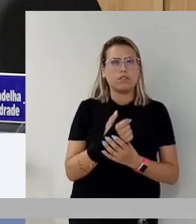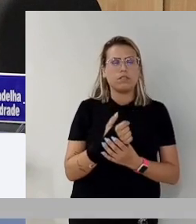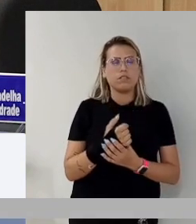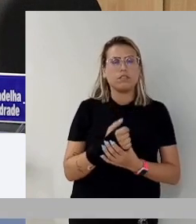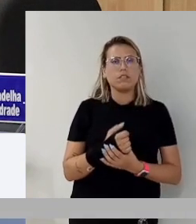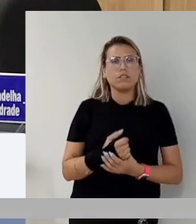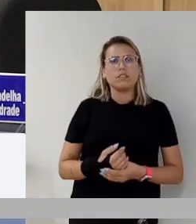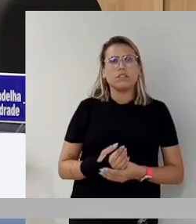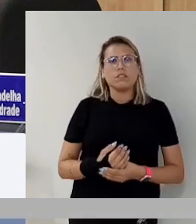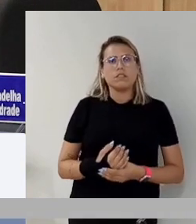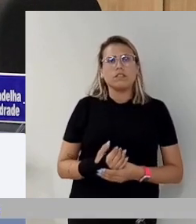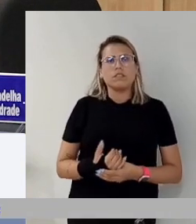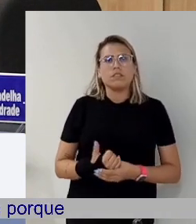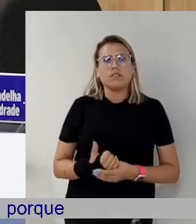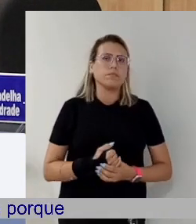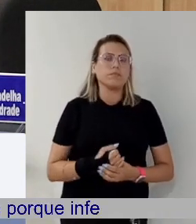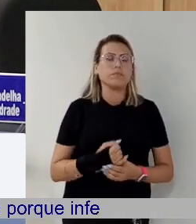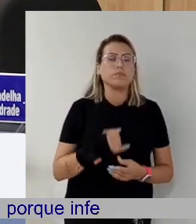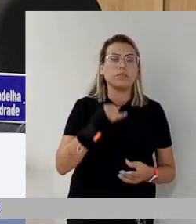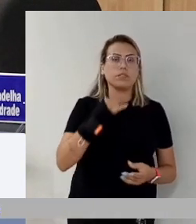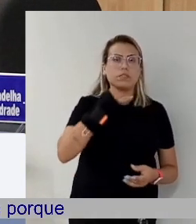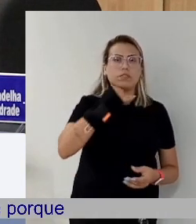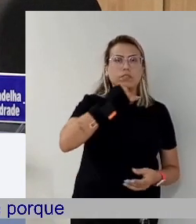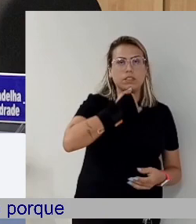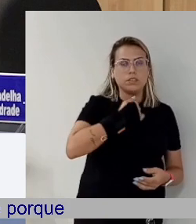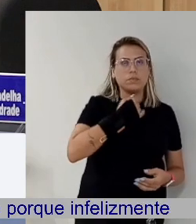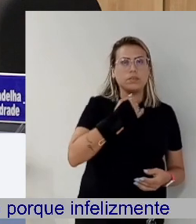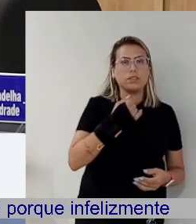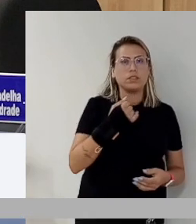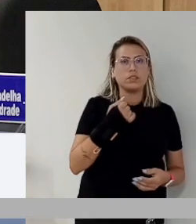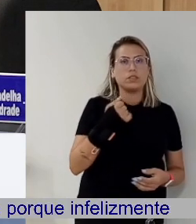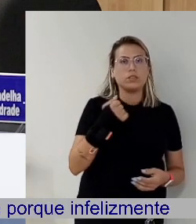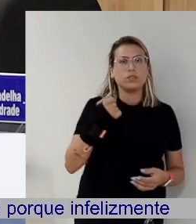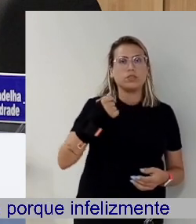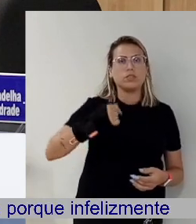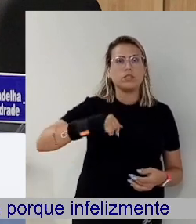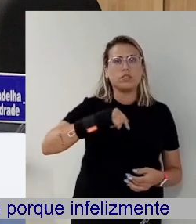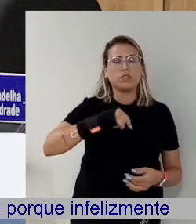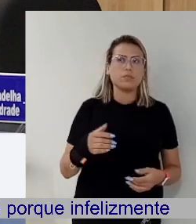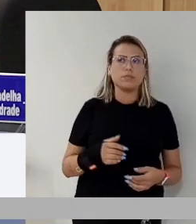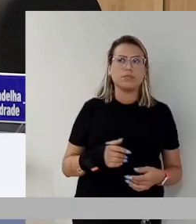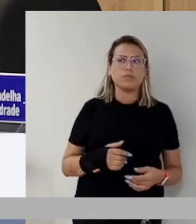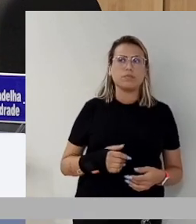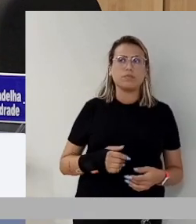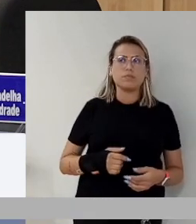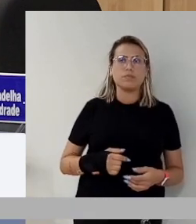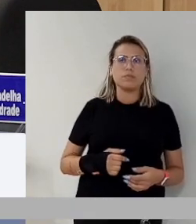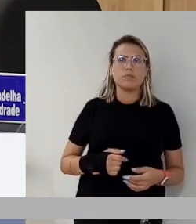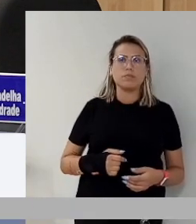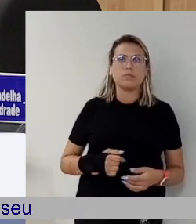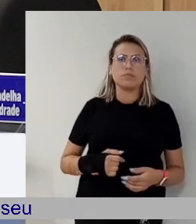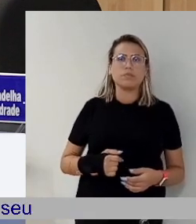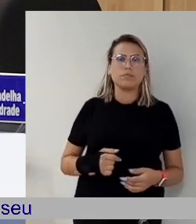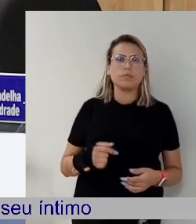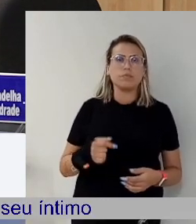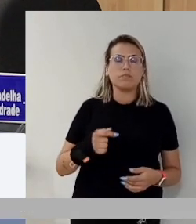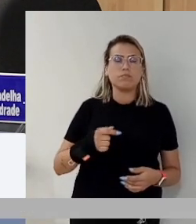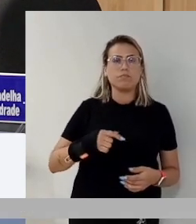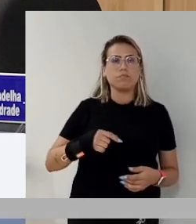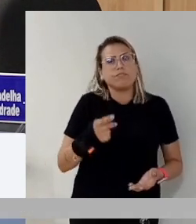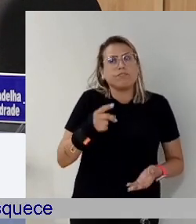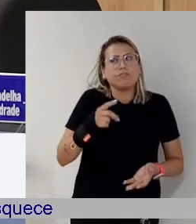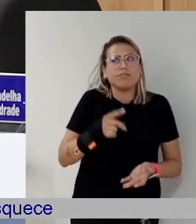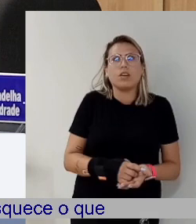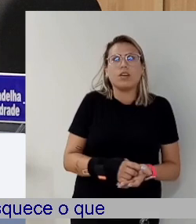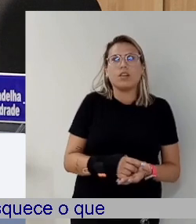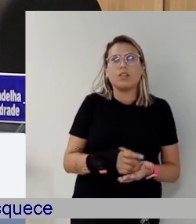reconhecer é porque infelizmente Charles Campelo infelizmente as pessoas no seu íntimo no seu ego